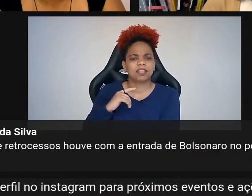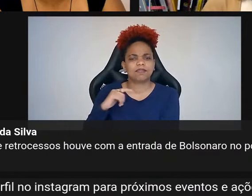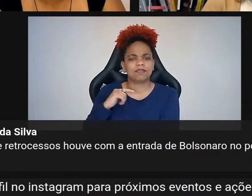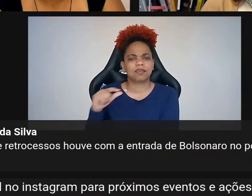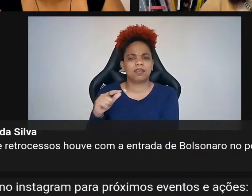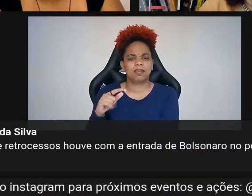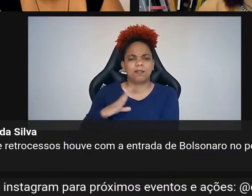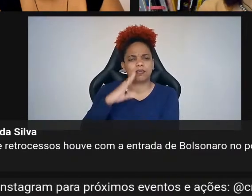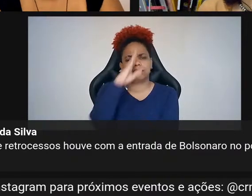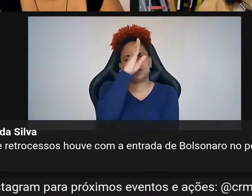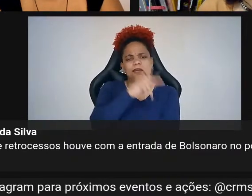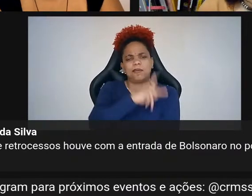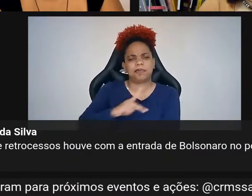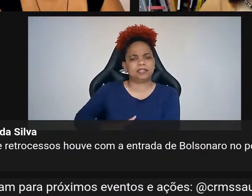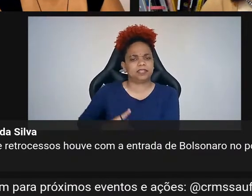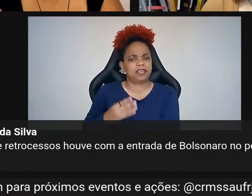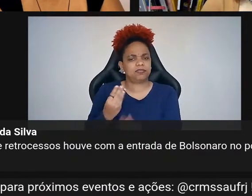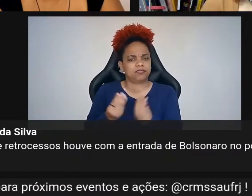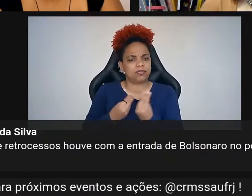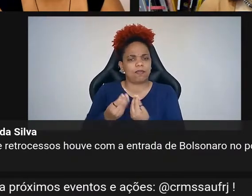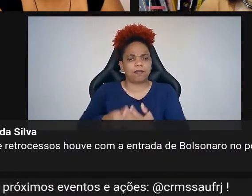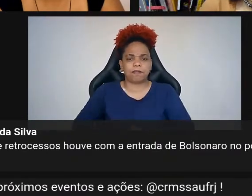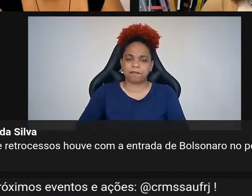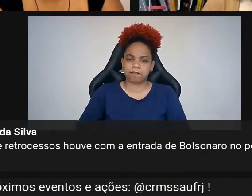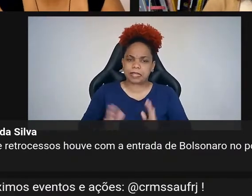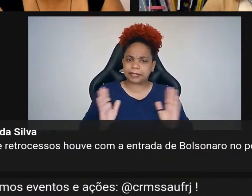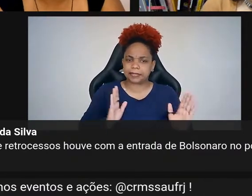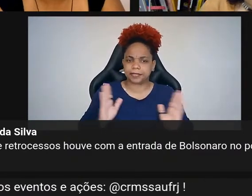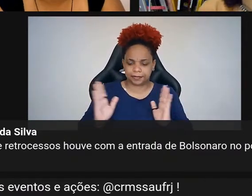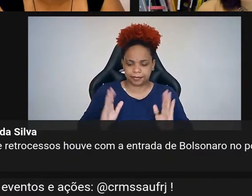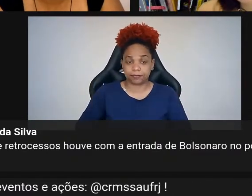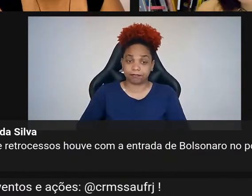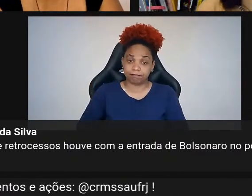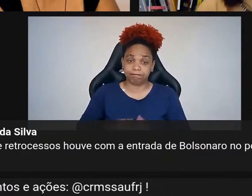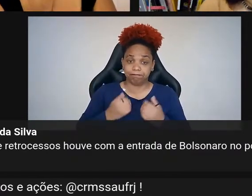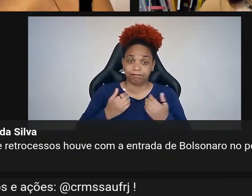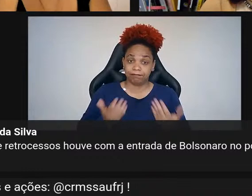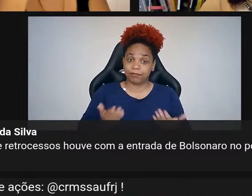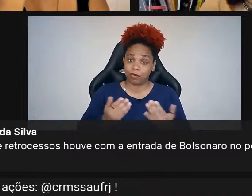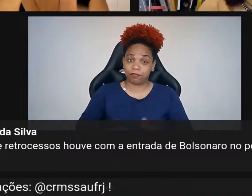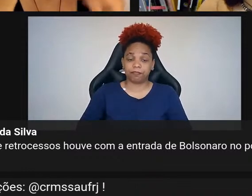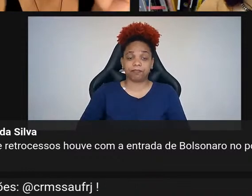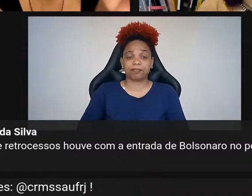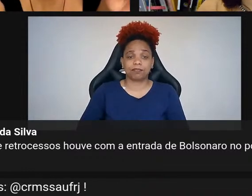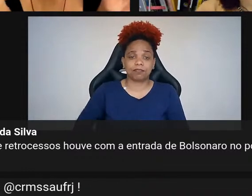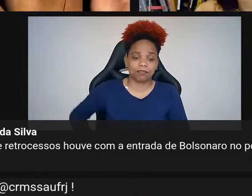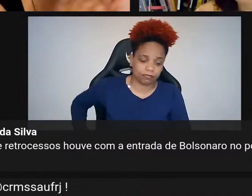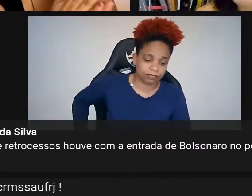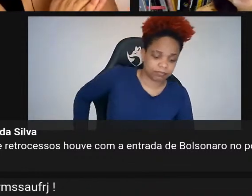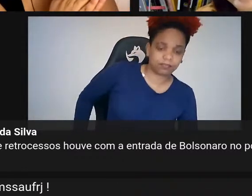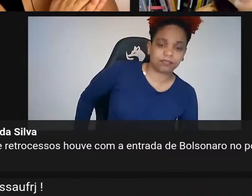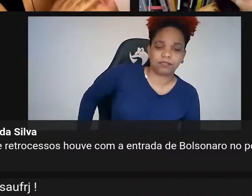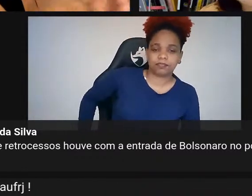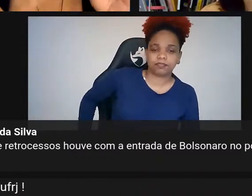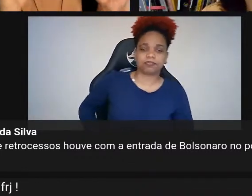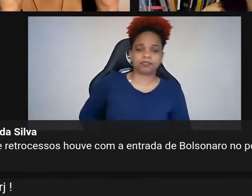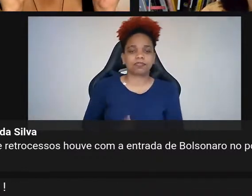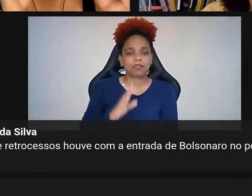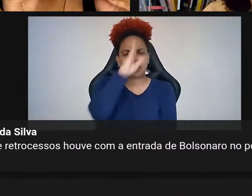no poder? Essa pergunta. Bem, vamos lá. Bolsonaro, num dos seus primeiros atos, sabe o que ele